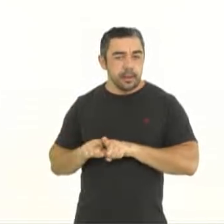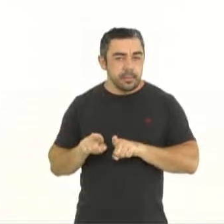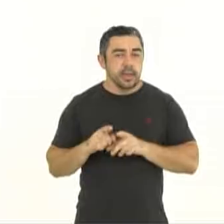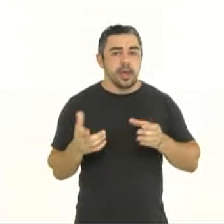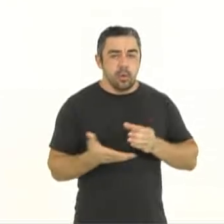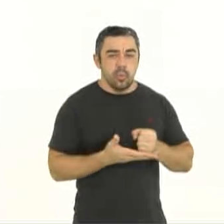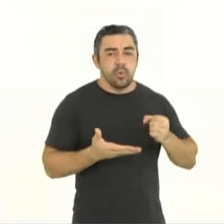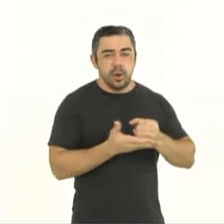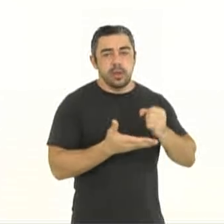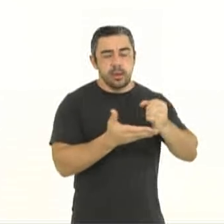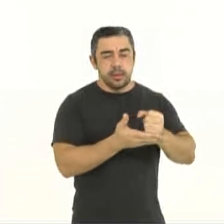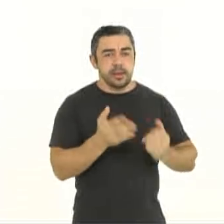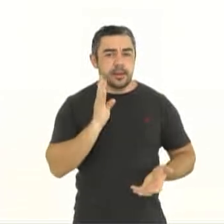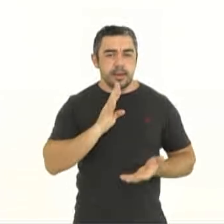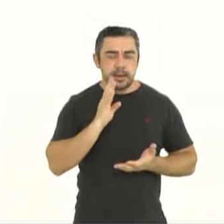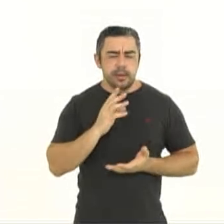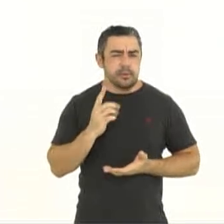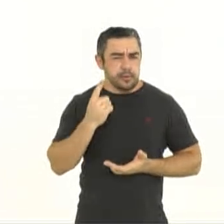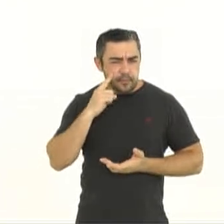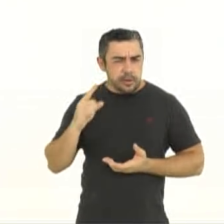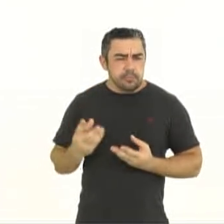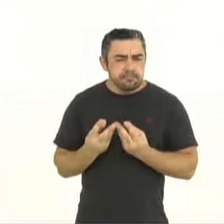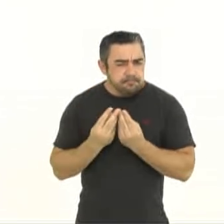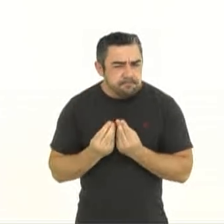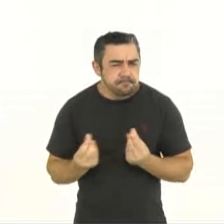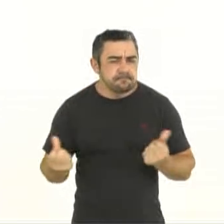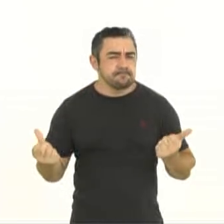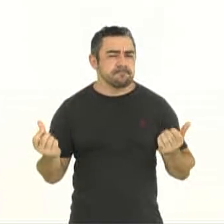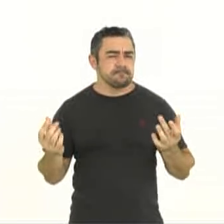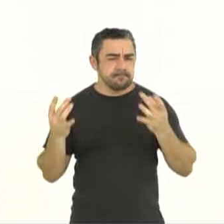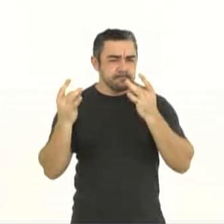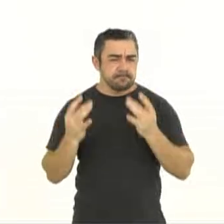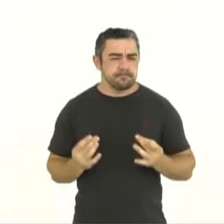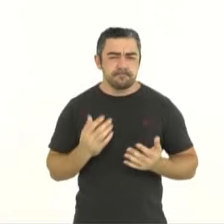olha que bacana, olha como é rico, olha como é colorido.